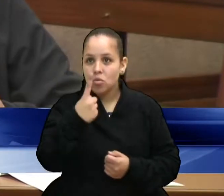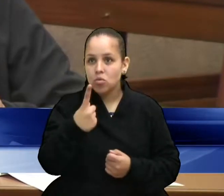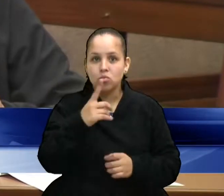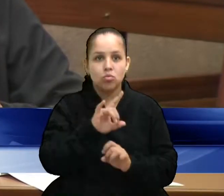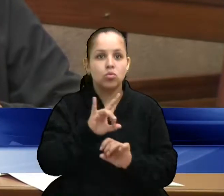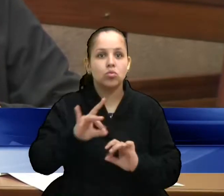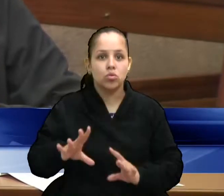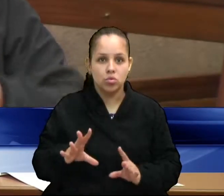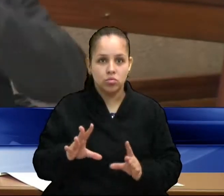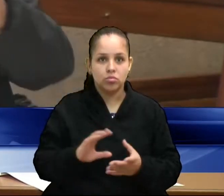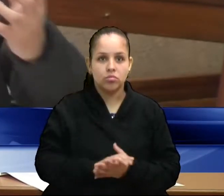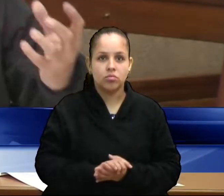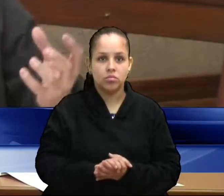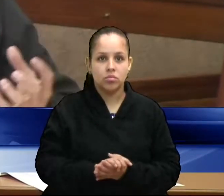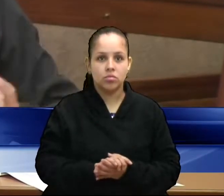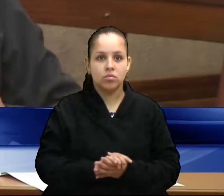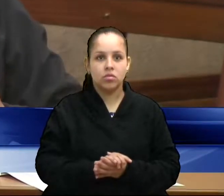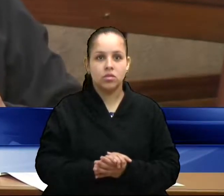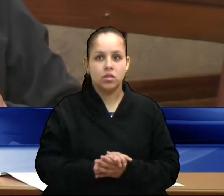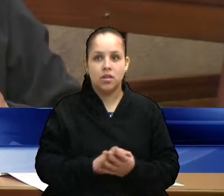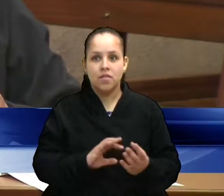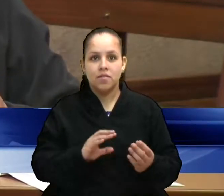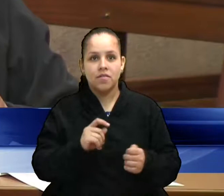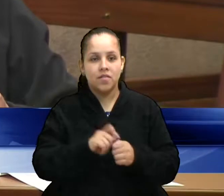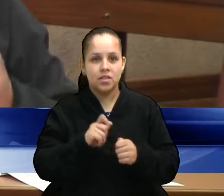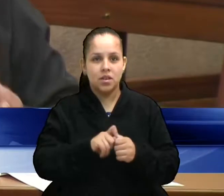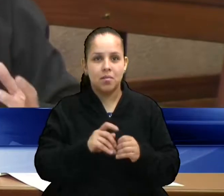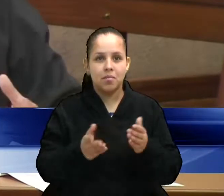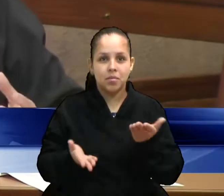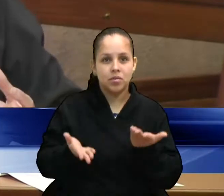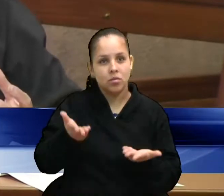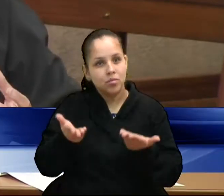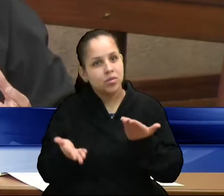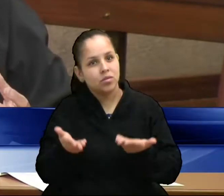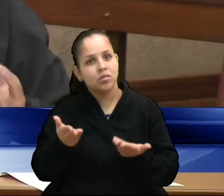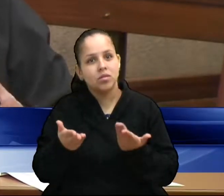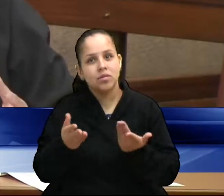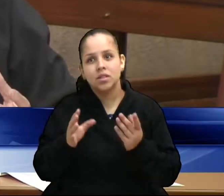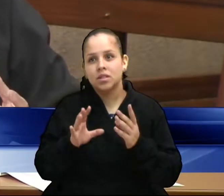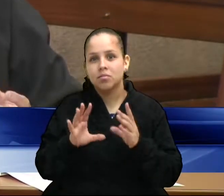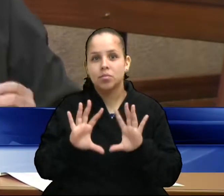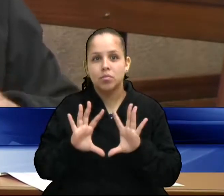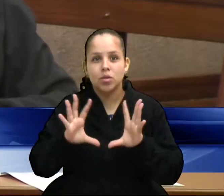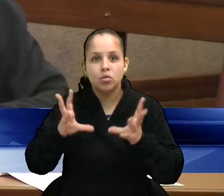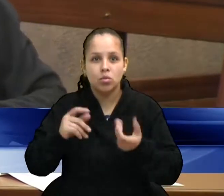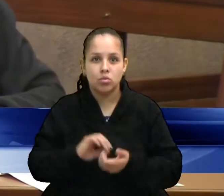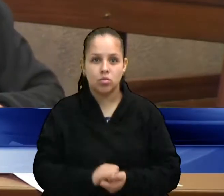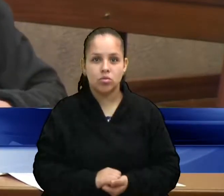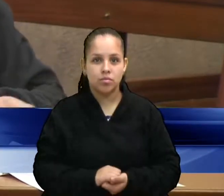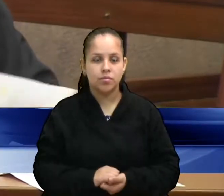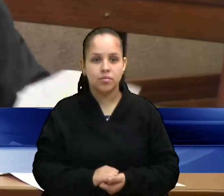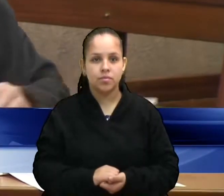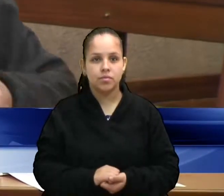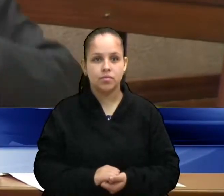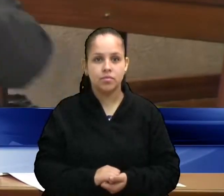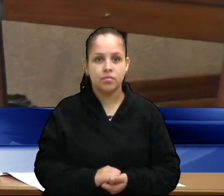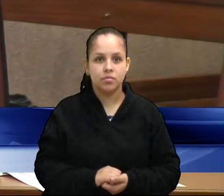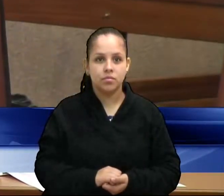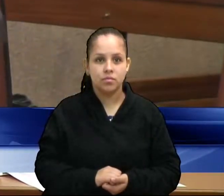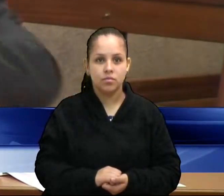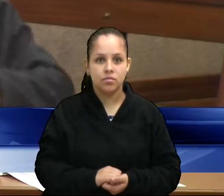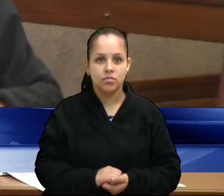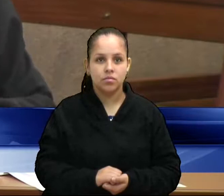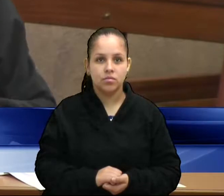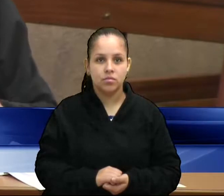social. A média das tarifas, né, vai ser uma tarifa social, uma tarifa única. E aí, o doutor